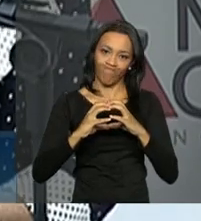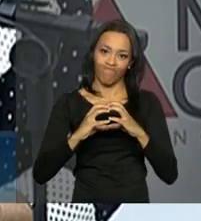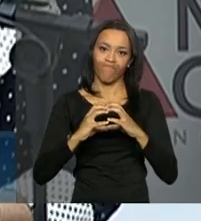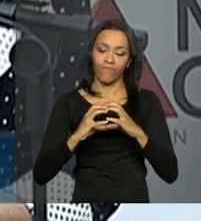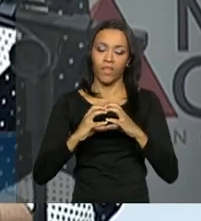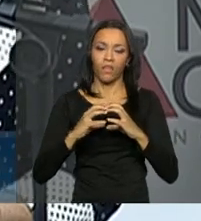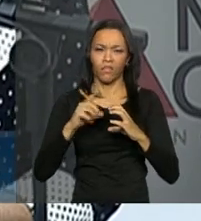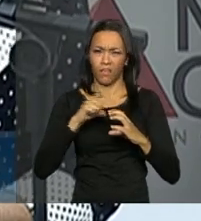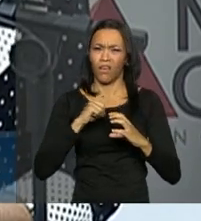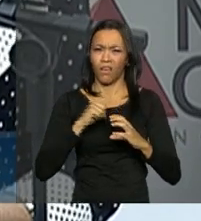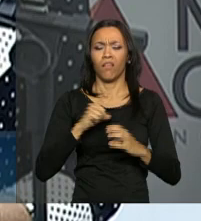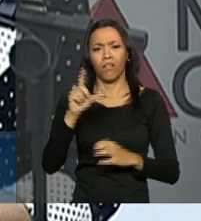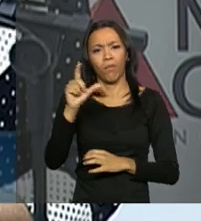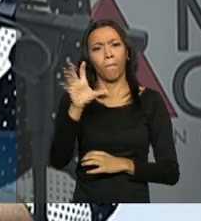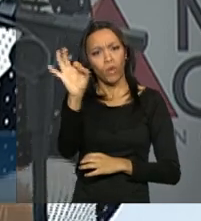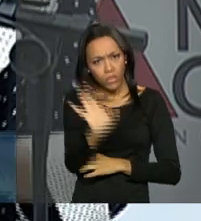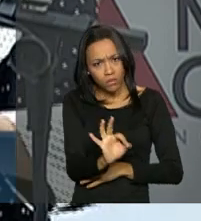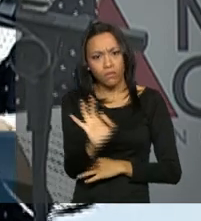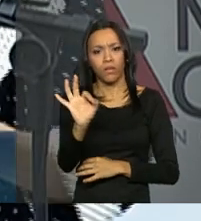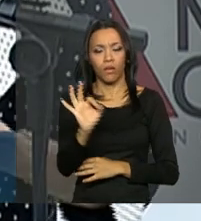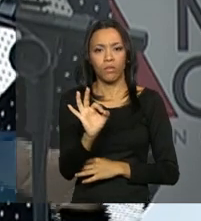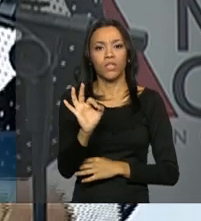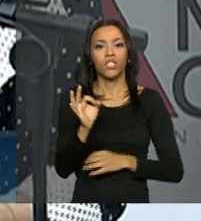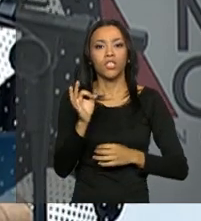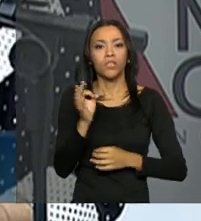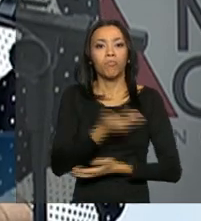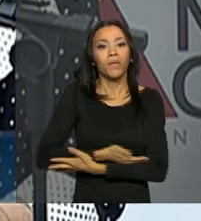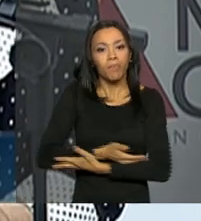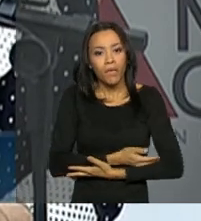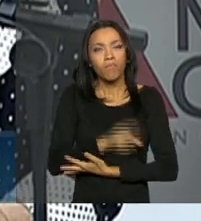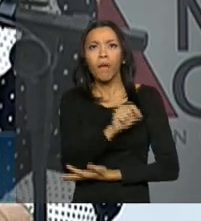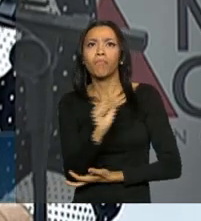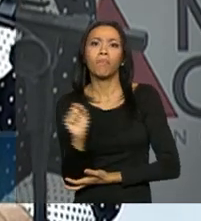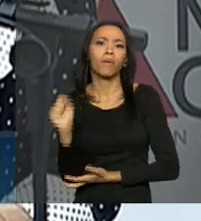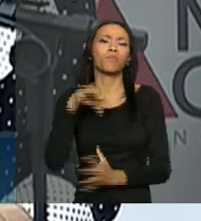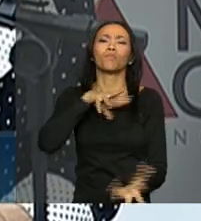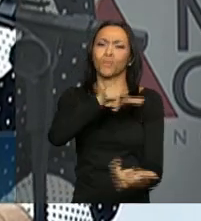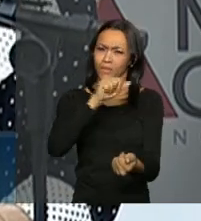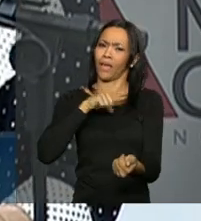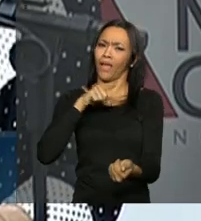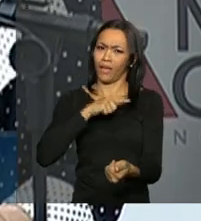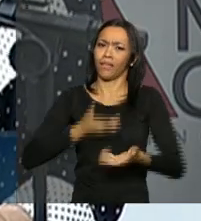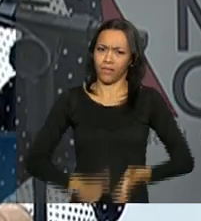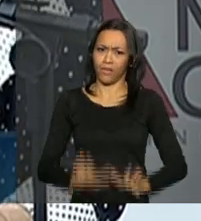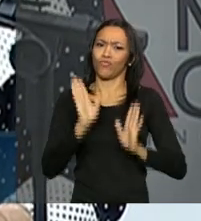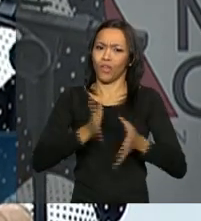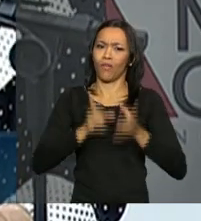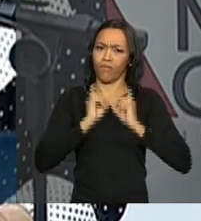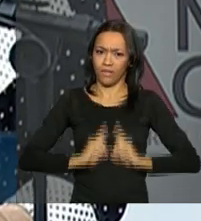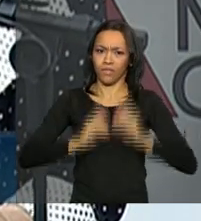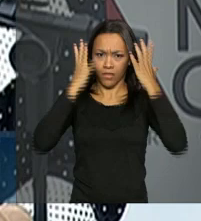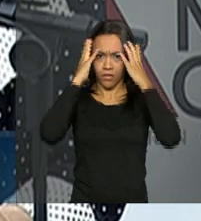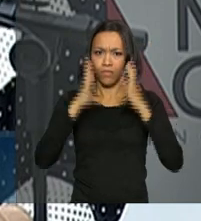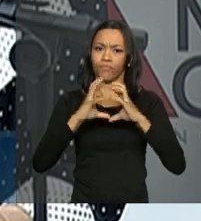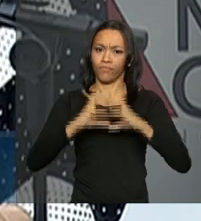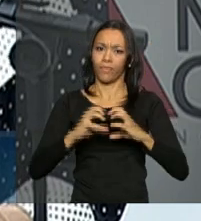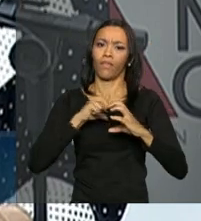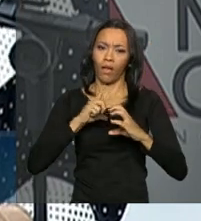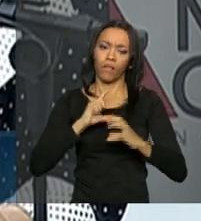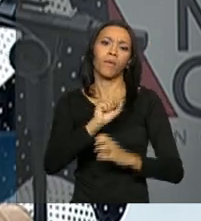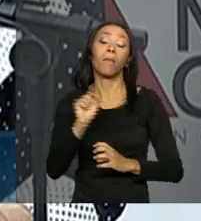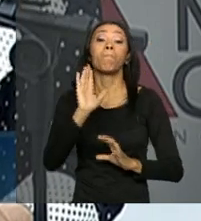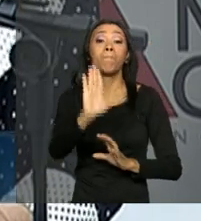percentual de crianças com microcefalia em qualquer país do mundo. E esse padrão, no Brasil,